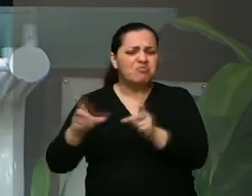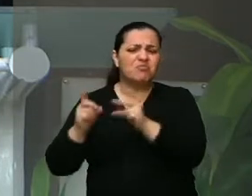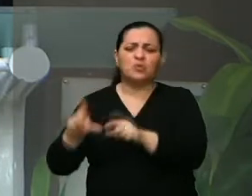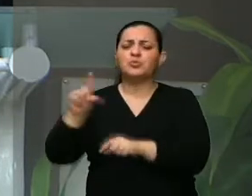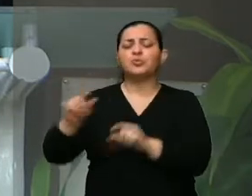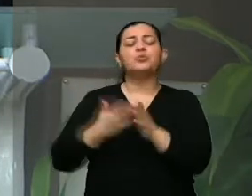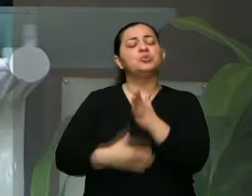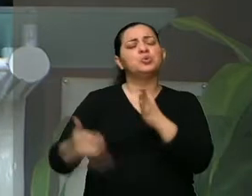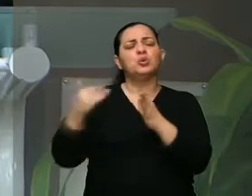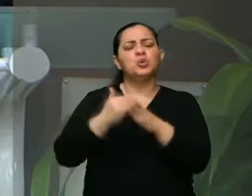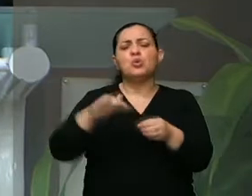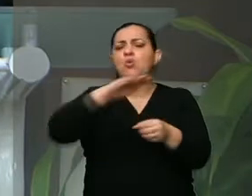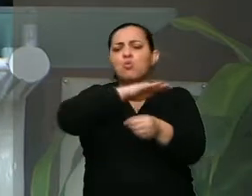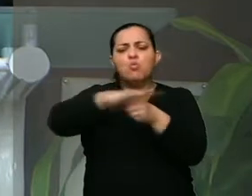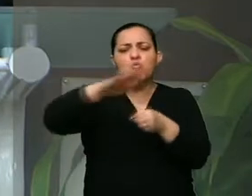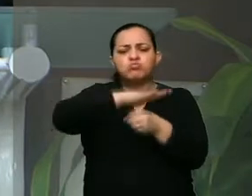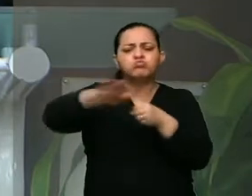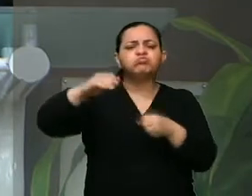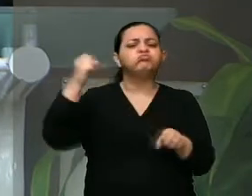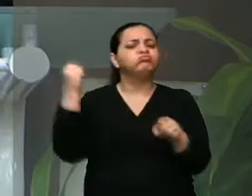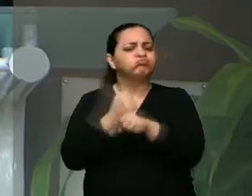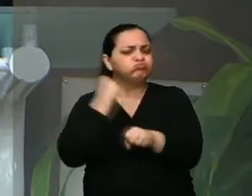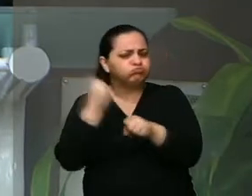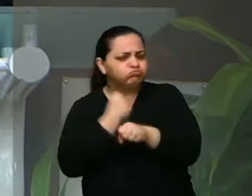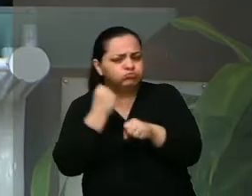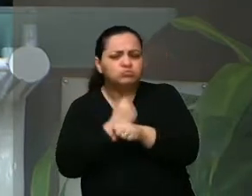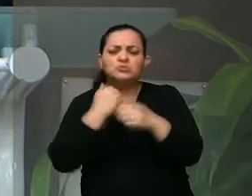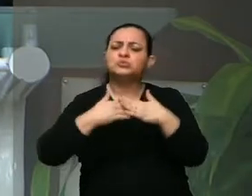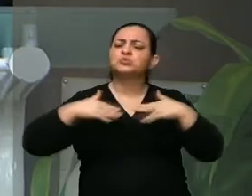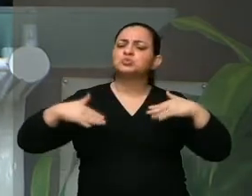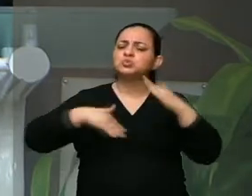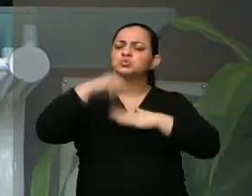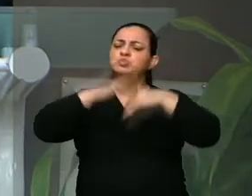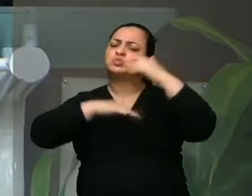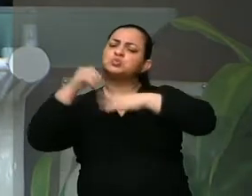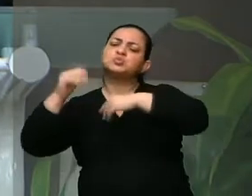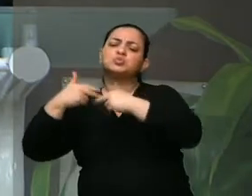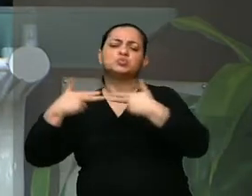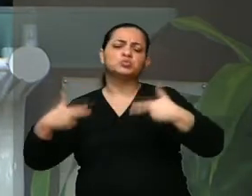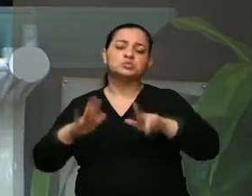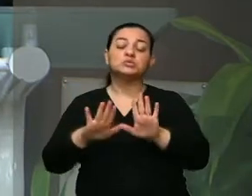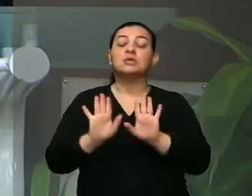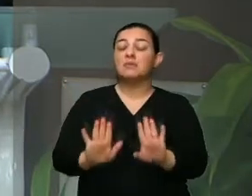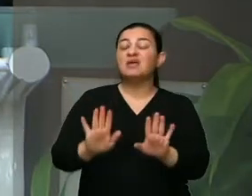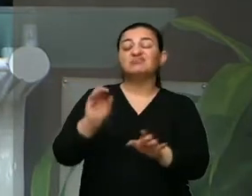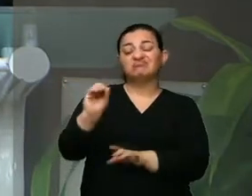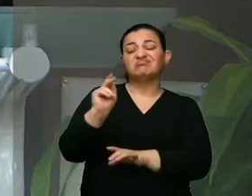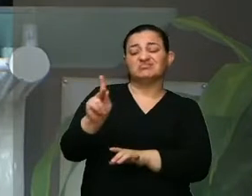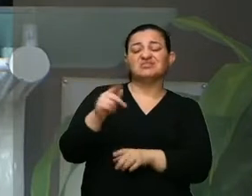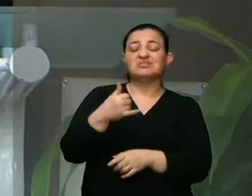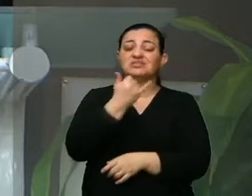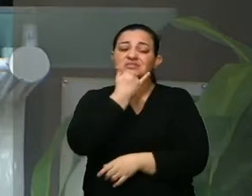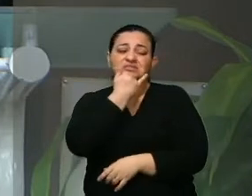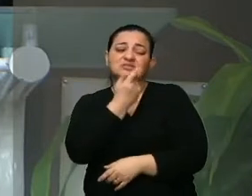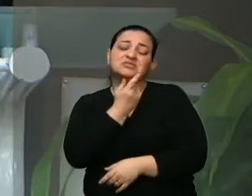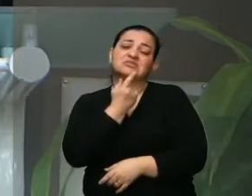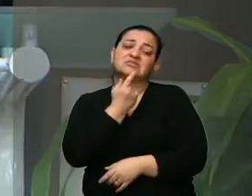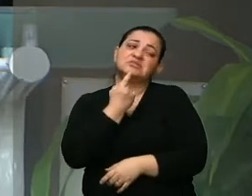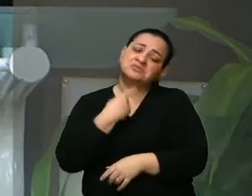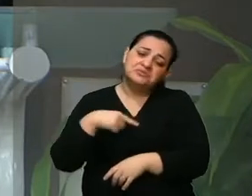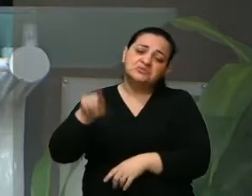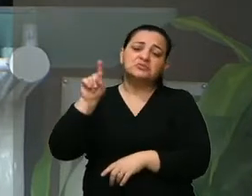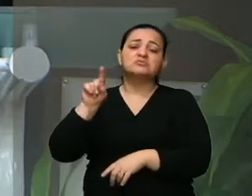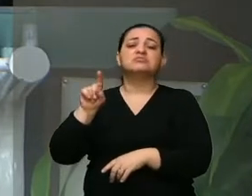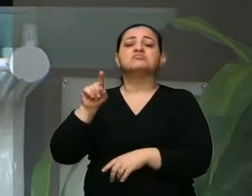de tudo isso aí construir alguma coisa fazer daí a mas tá bom nós temos uma desculpa vamos